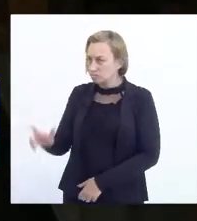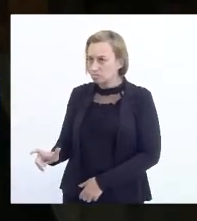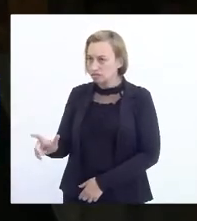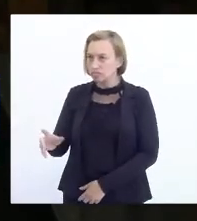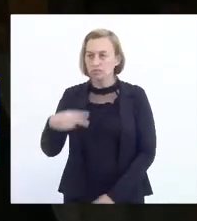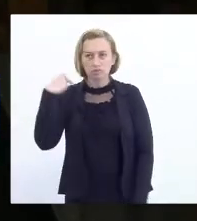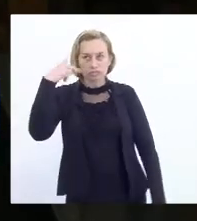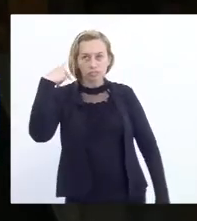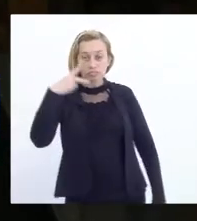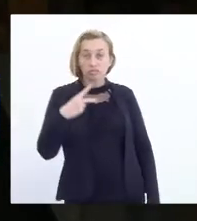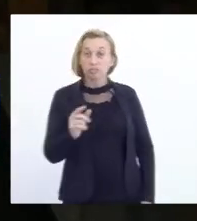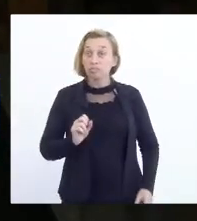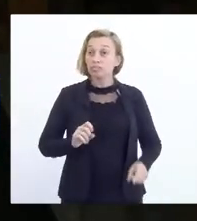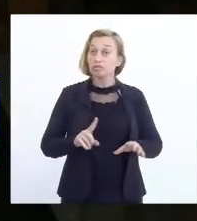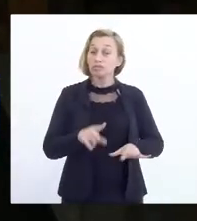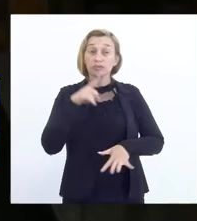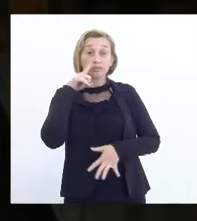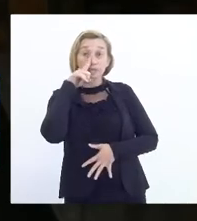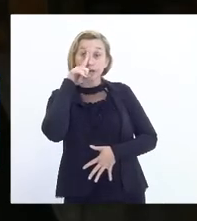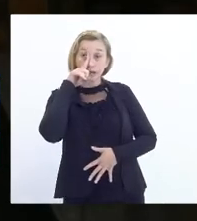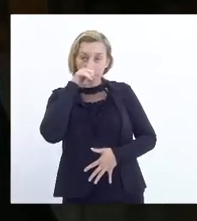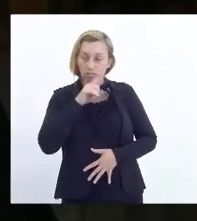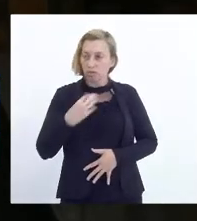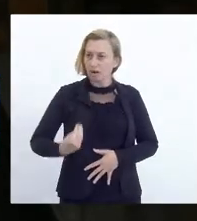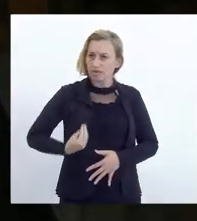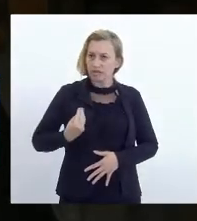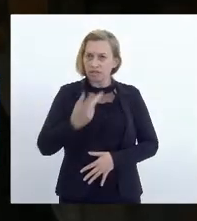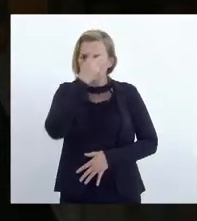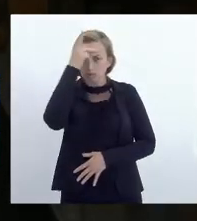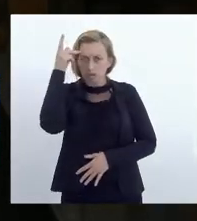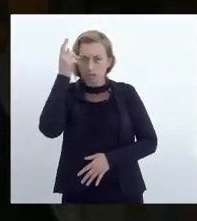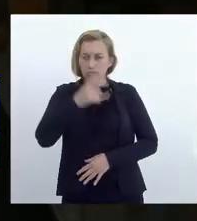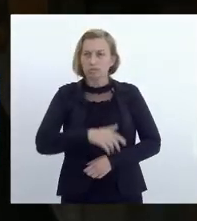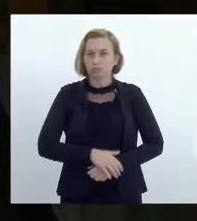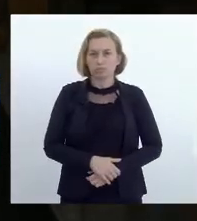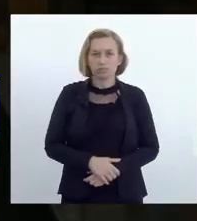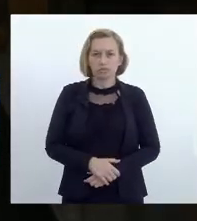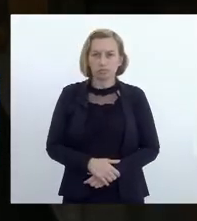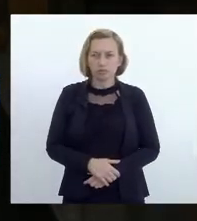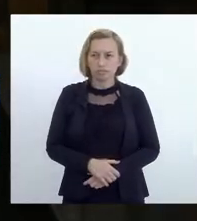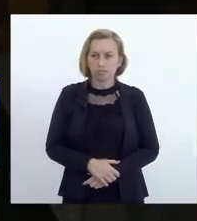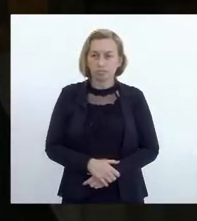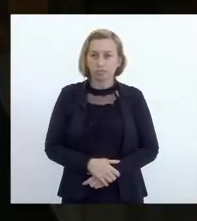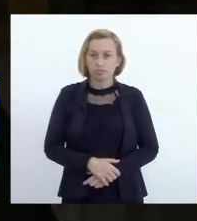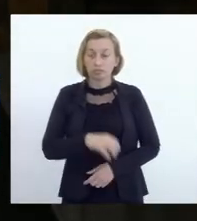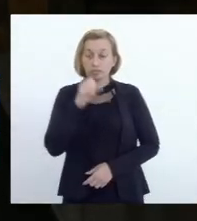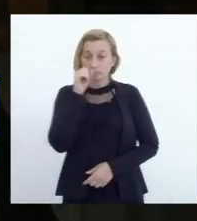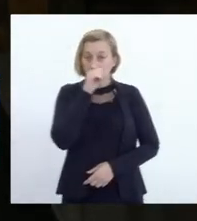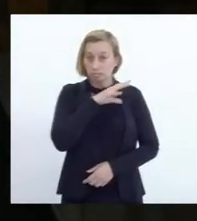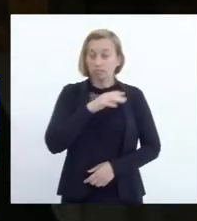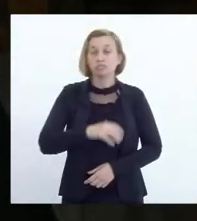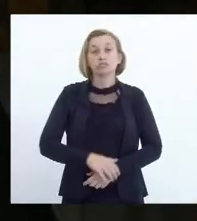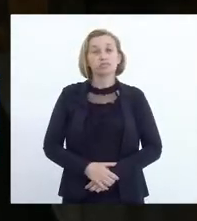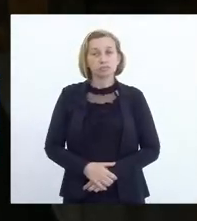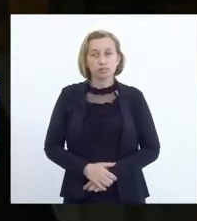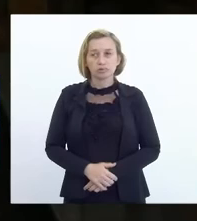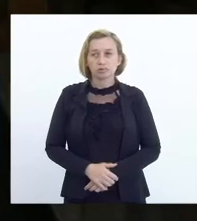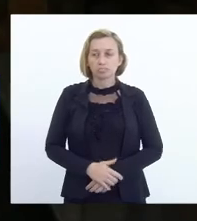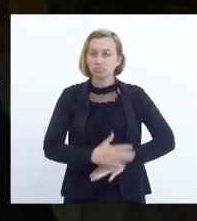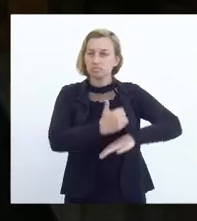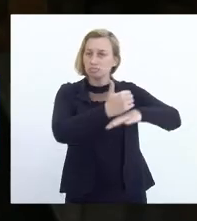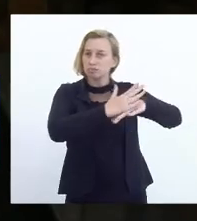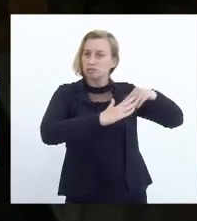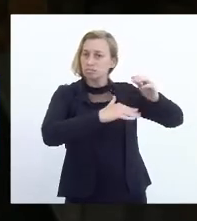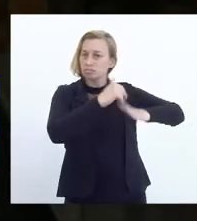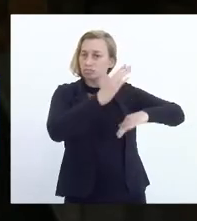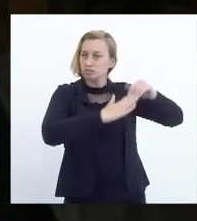que colocam em risco a vida das pessoas e que abusam de profissionais